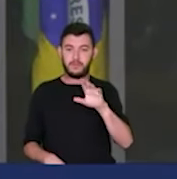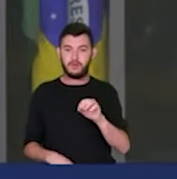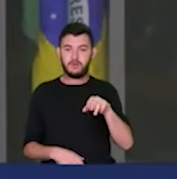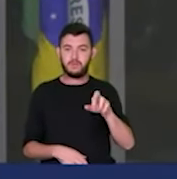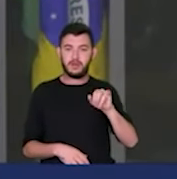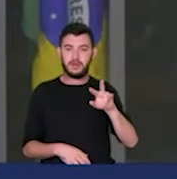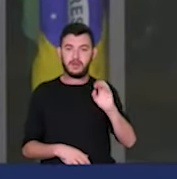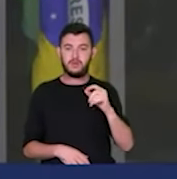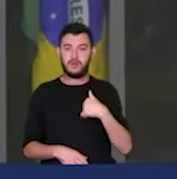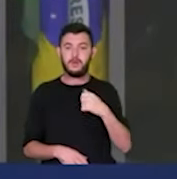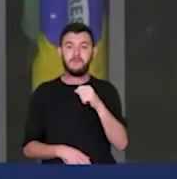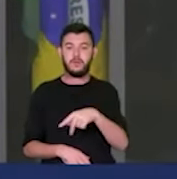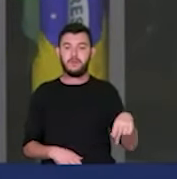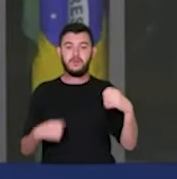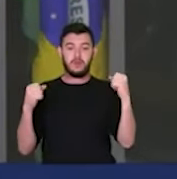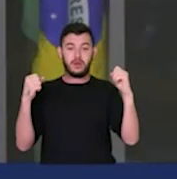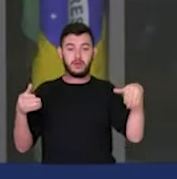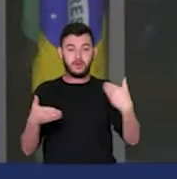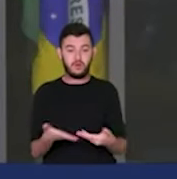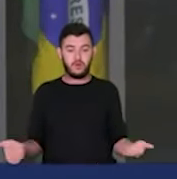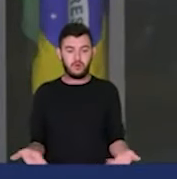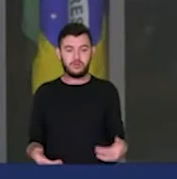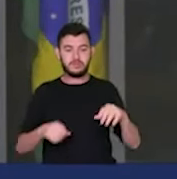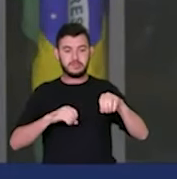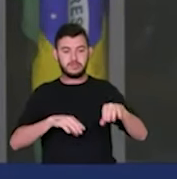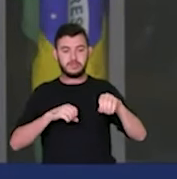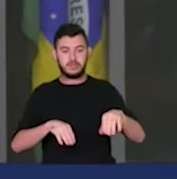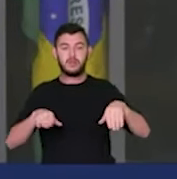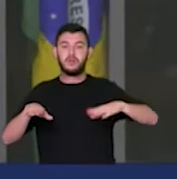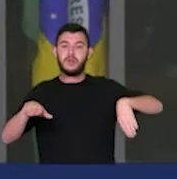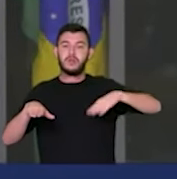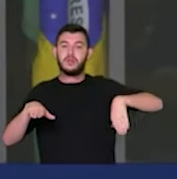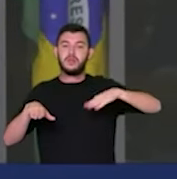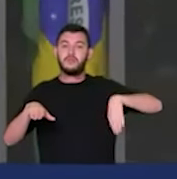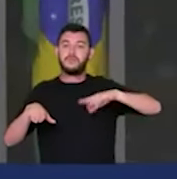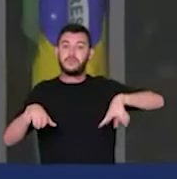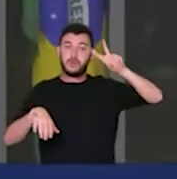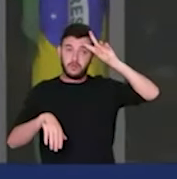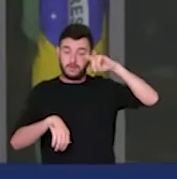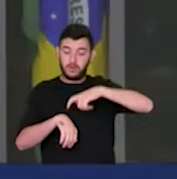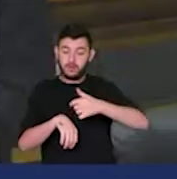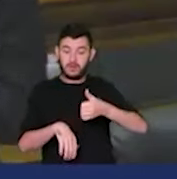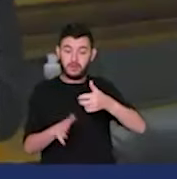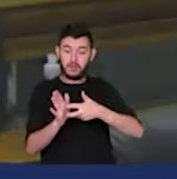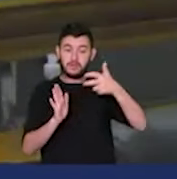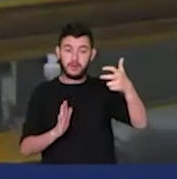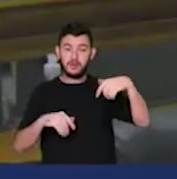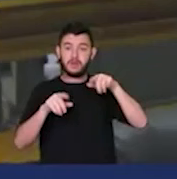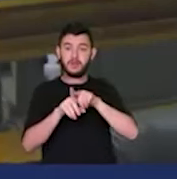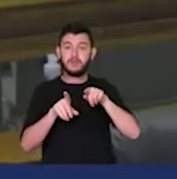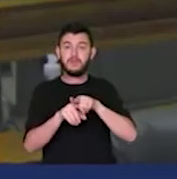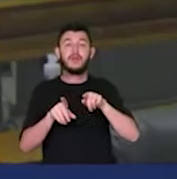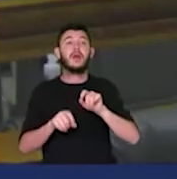física. Eu até hoje eu dou aula de natação. Segunda-feira, às 6 horas da manhã e às 7h30 no posto 6